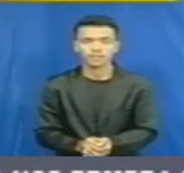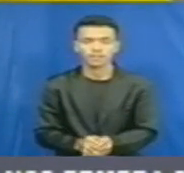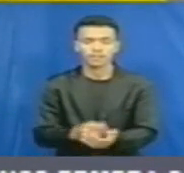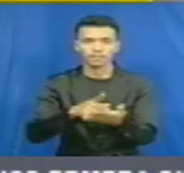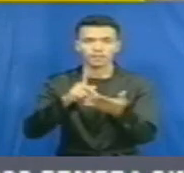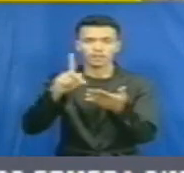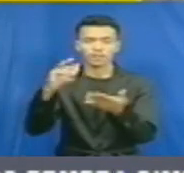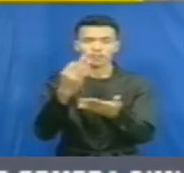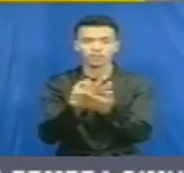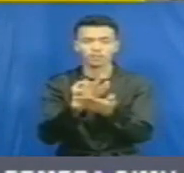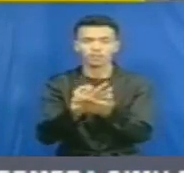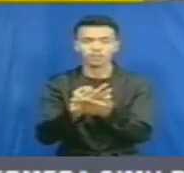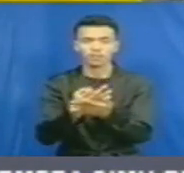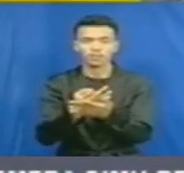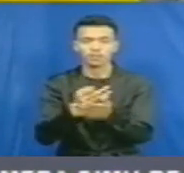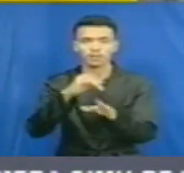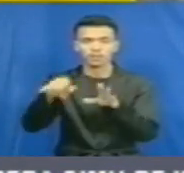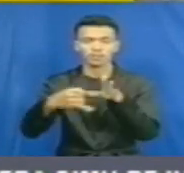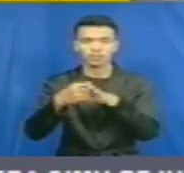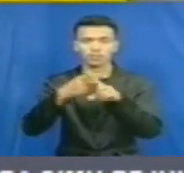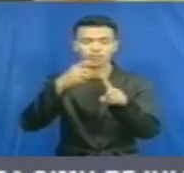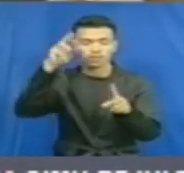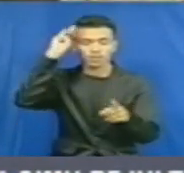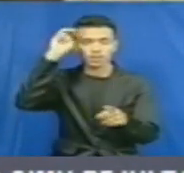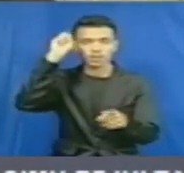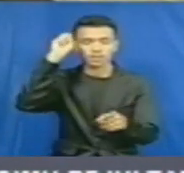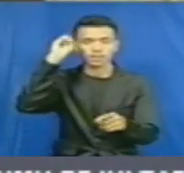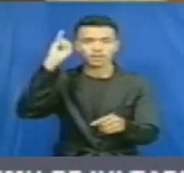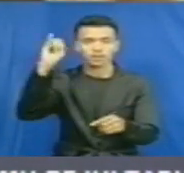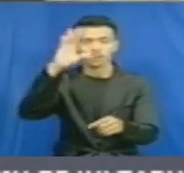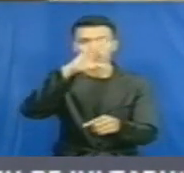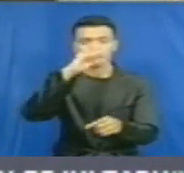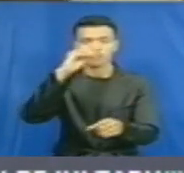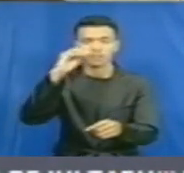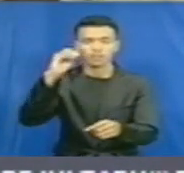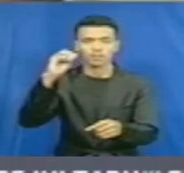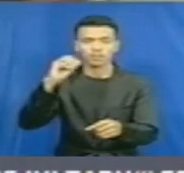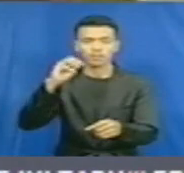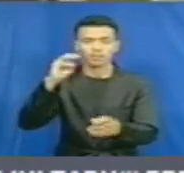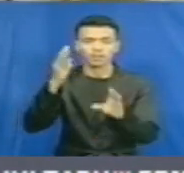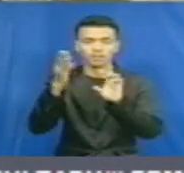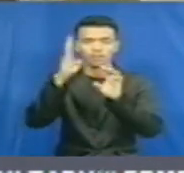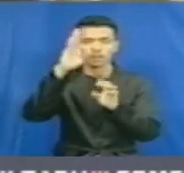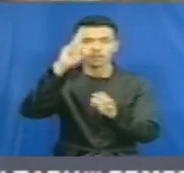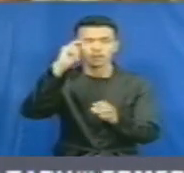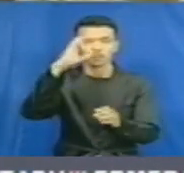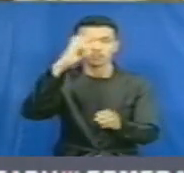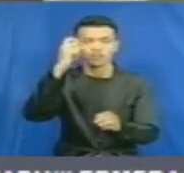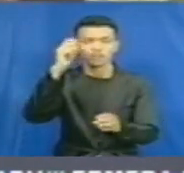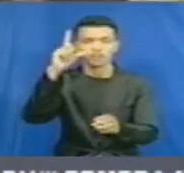Pagamento subsídio fim do ano composto do Ministério Solidariedade Social no Inclusão Banco Nacional Comércio